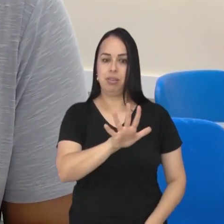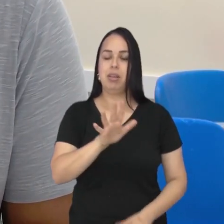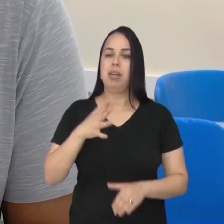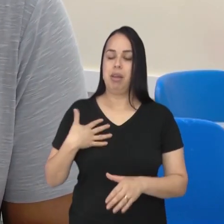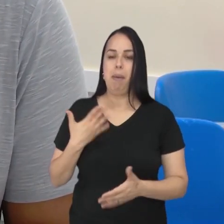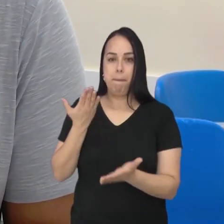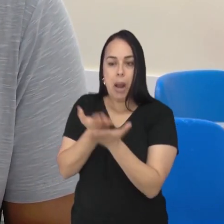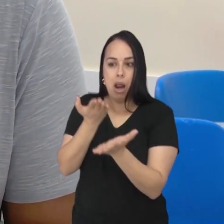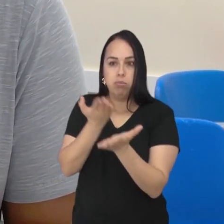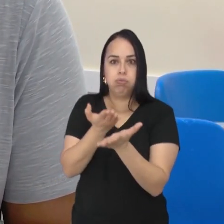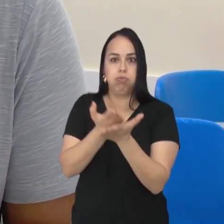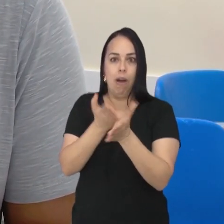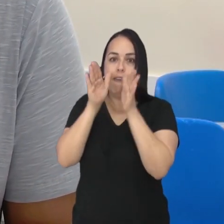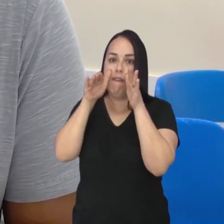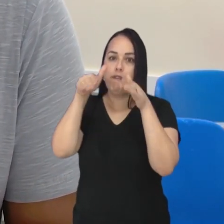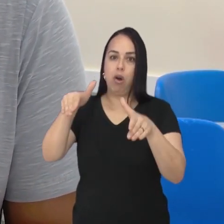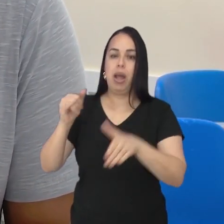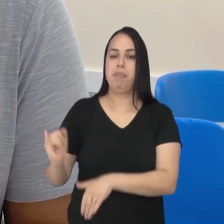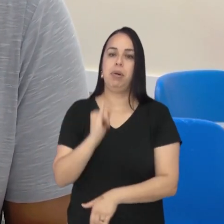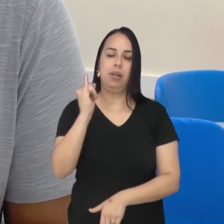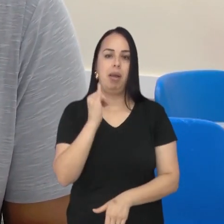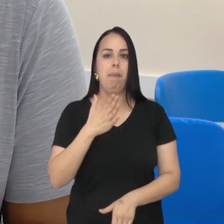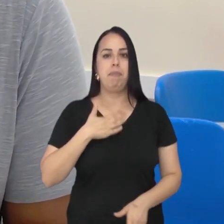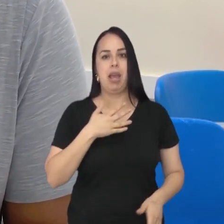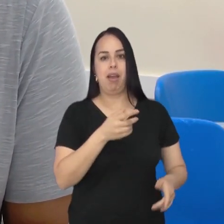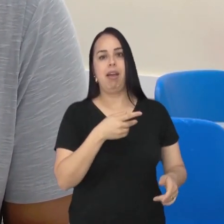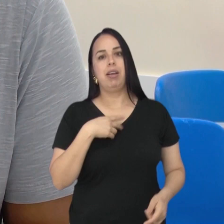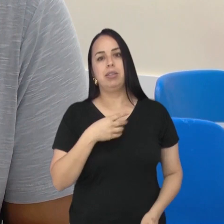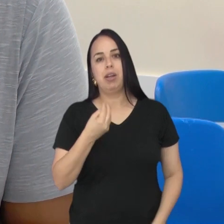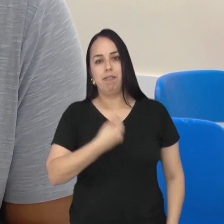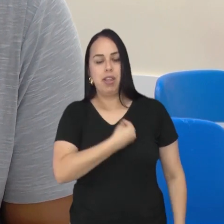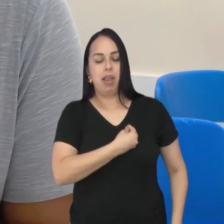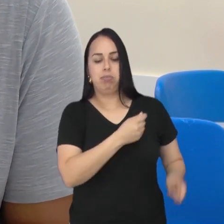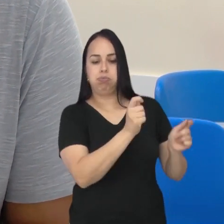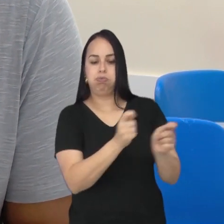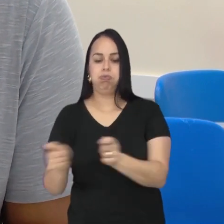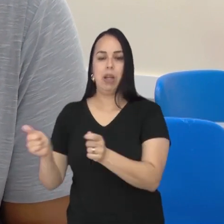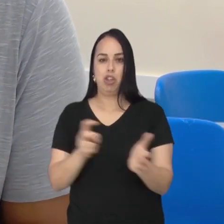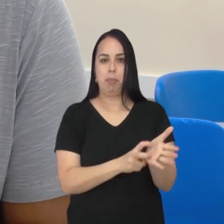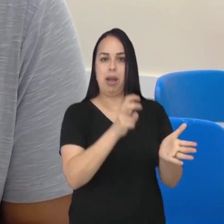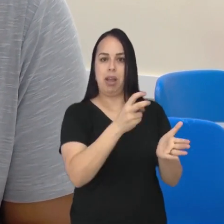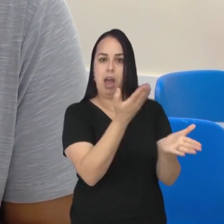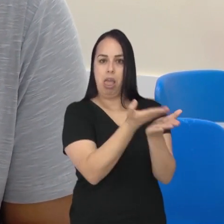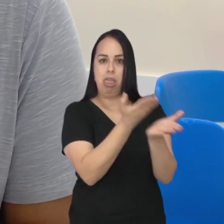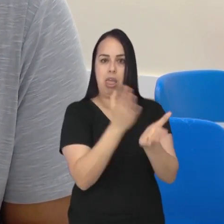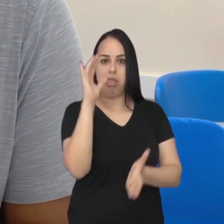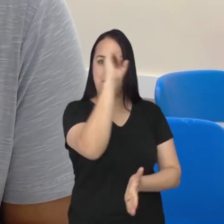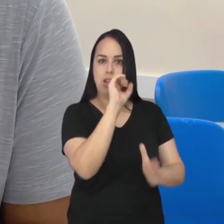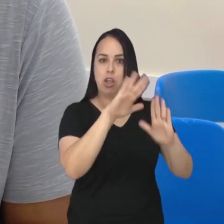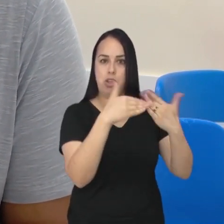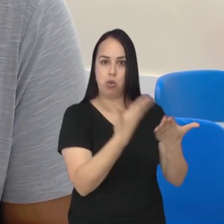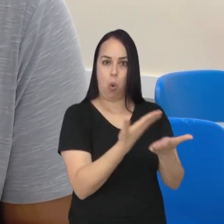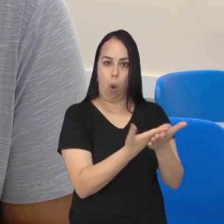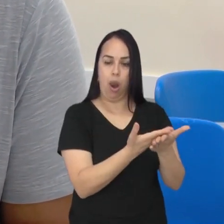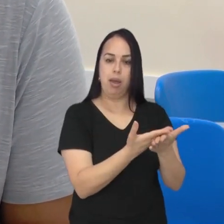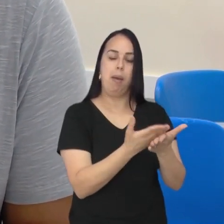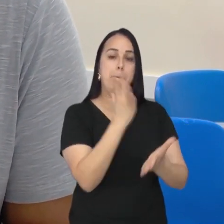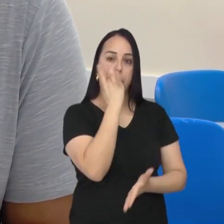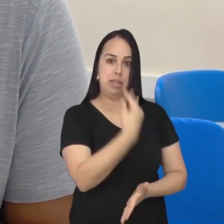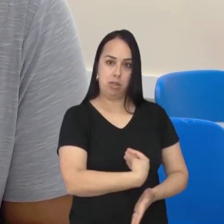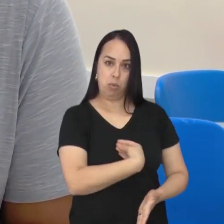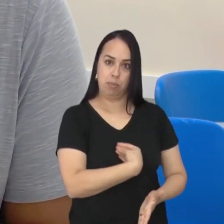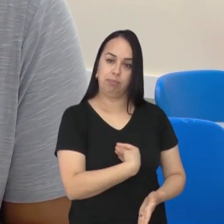são as duas coisas mais importantes, né? Eu, por exemplo, a minha rotina ela começa no período da manhã, que eu venho, tenho as aulas aqui com os professores do